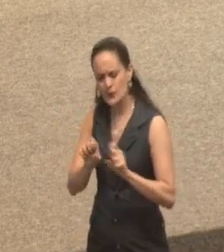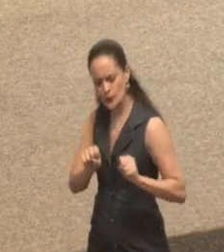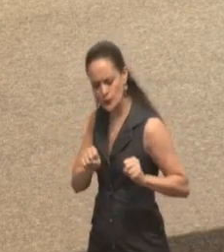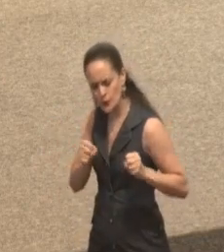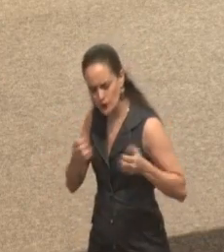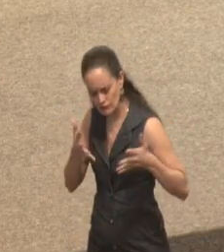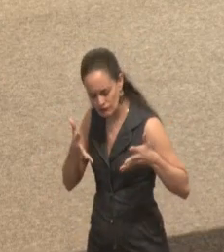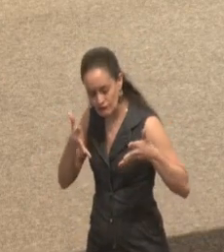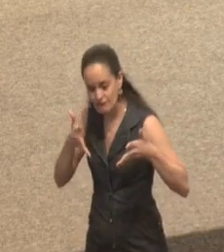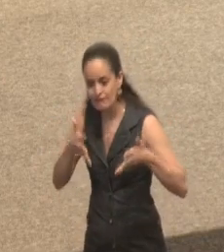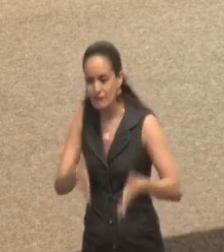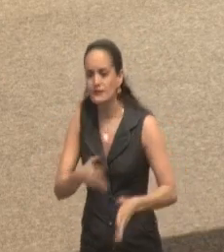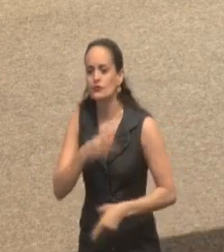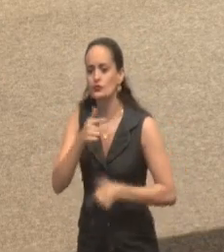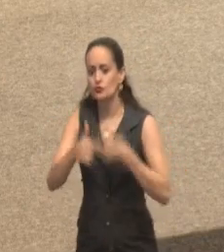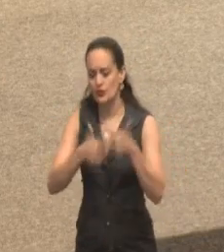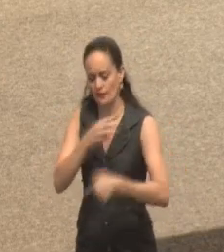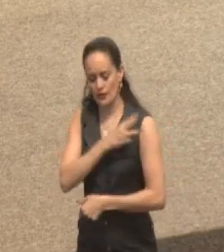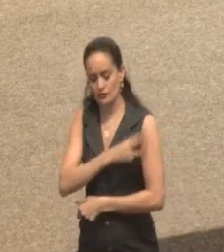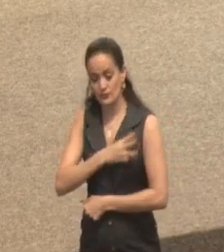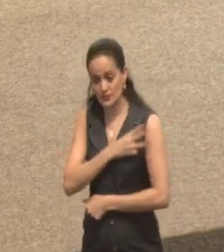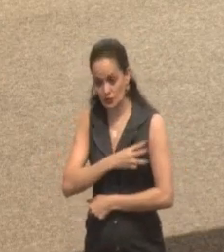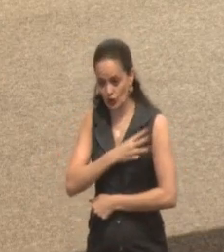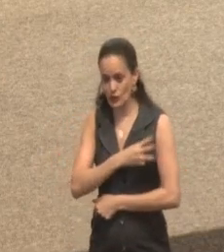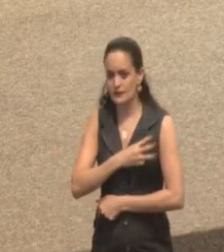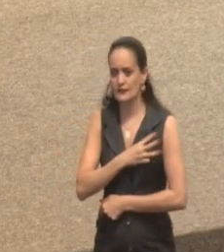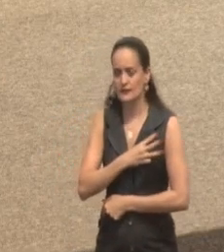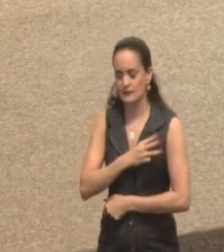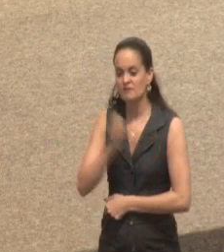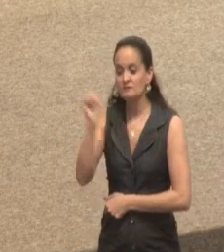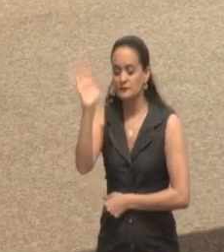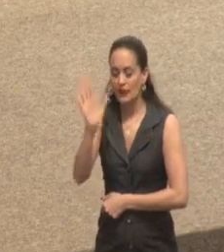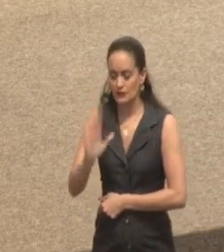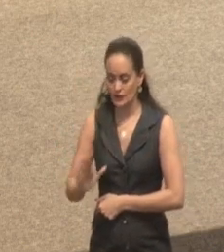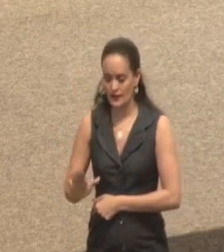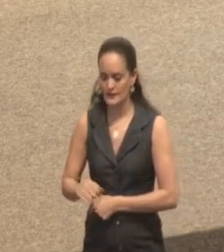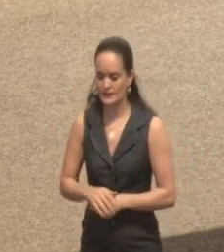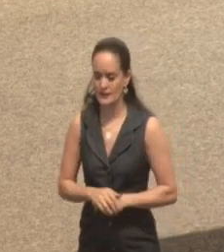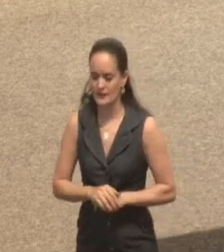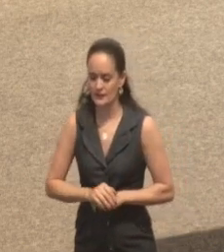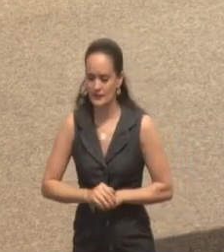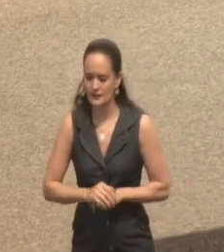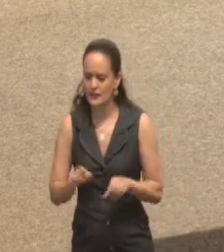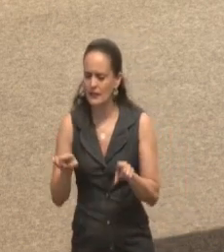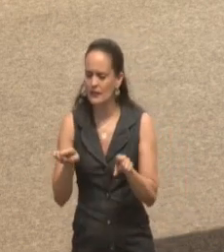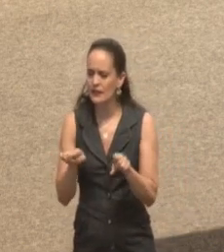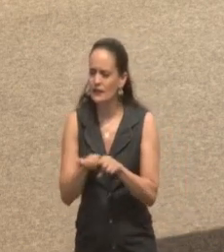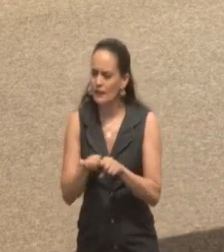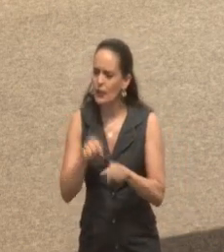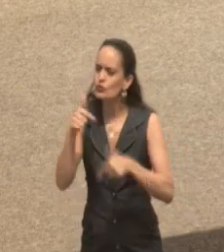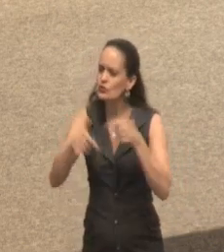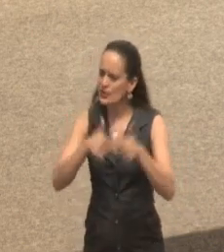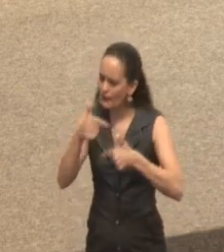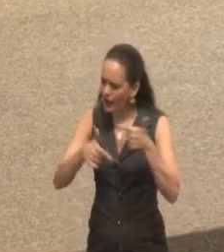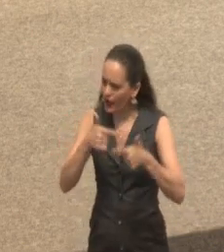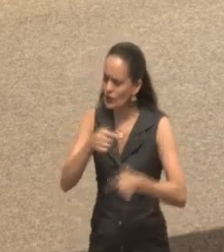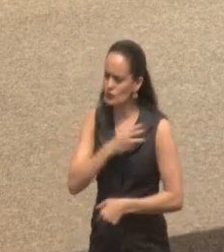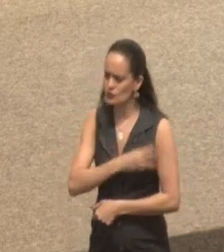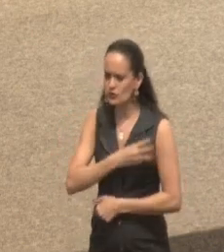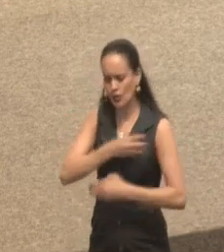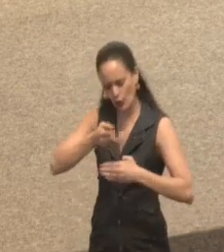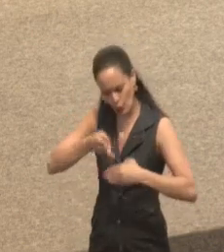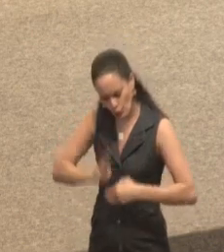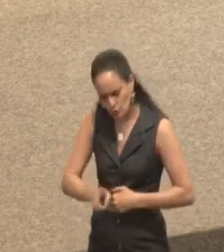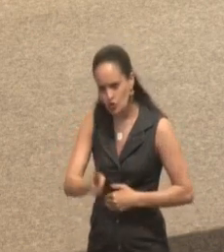profundamente com essa campanha. Nós encerramos oficialmente a campanha, mas as atividades missionárias continuam, amados irmãos.